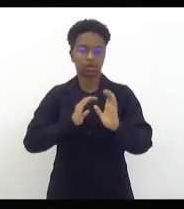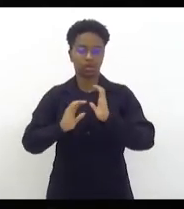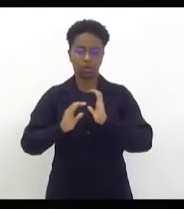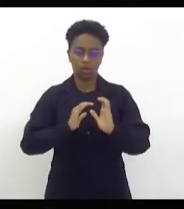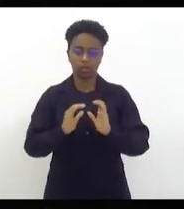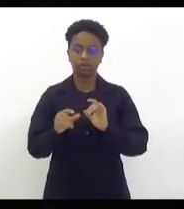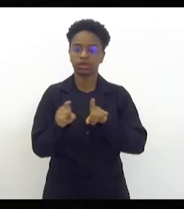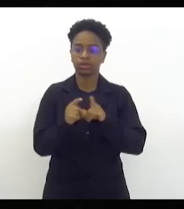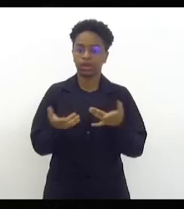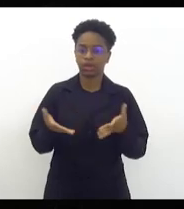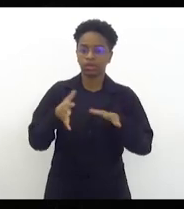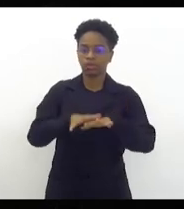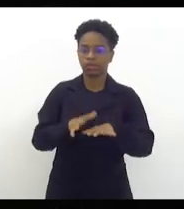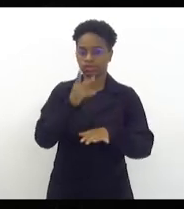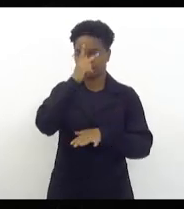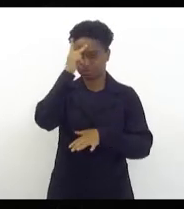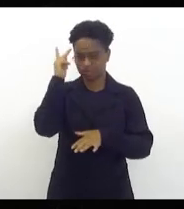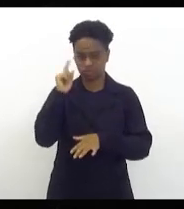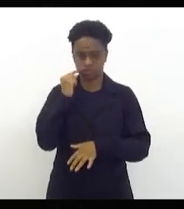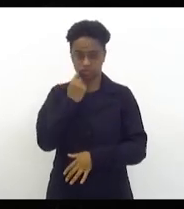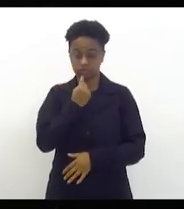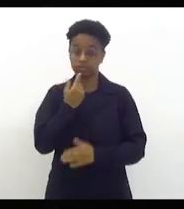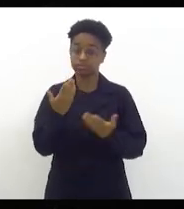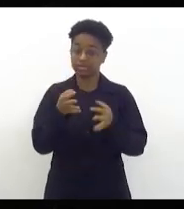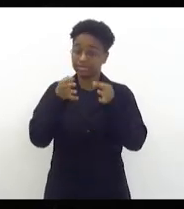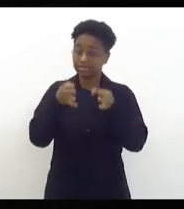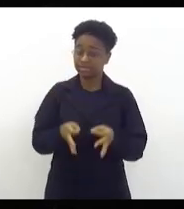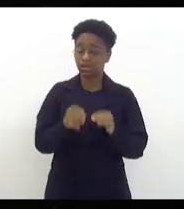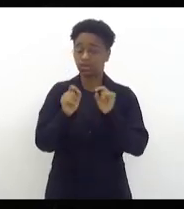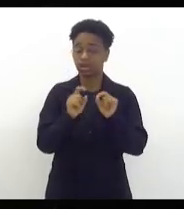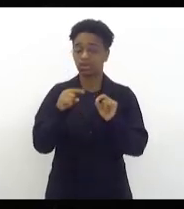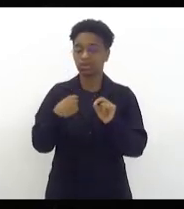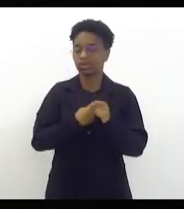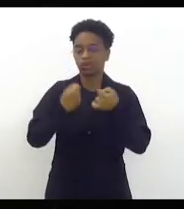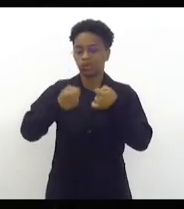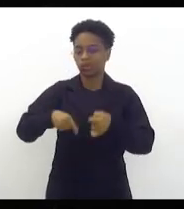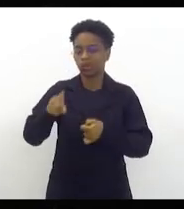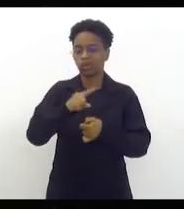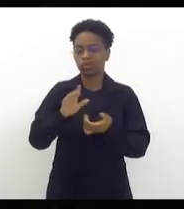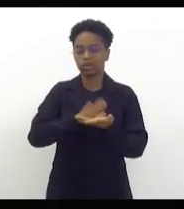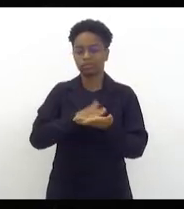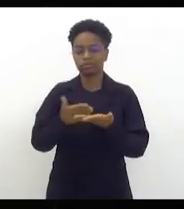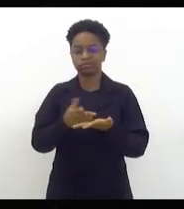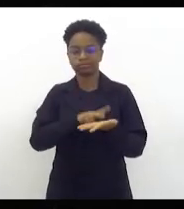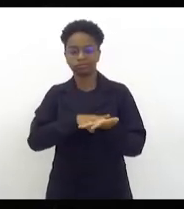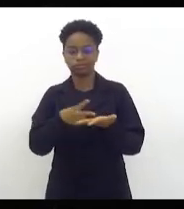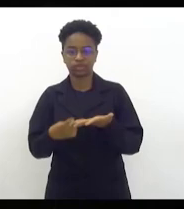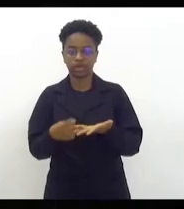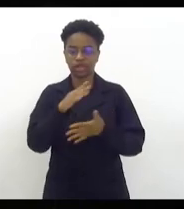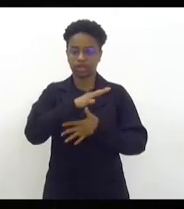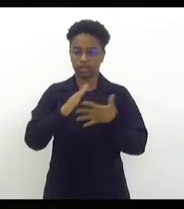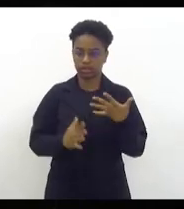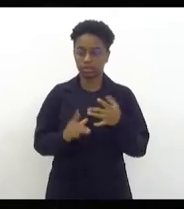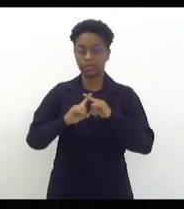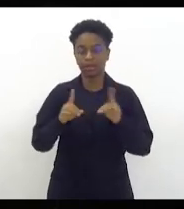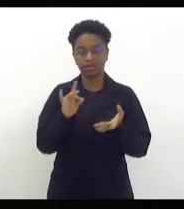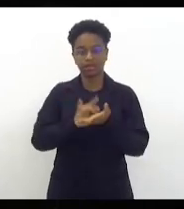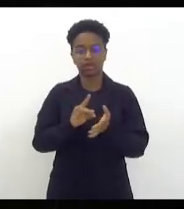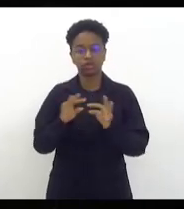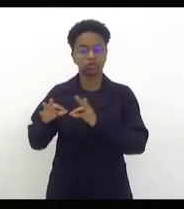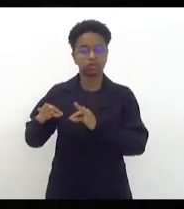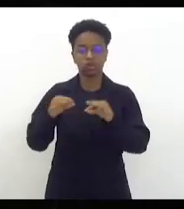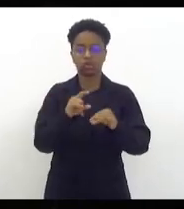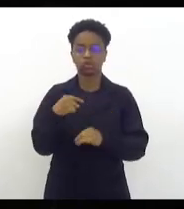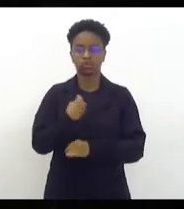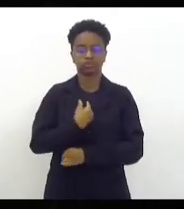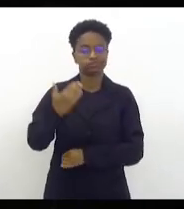e incluir essa pessoa. Né? O ideal seria que a gente não precisasse de tradutores e tradutoras de Libras, e sim que nós